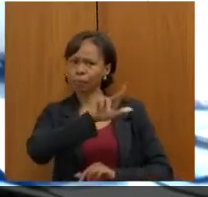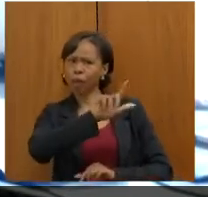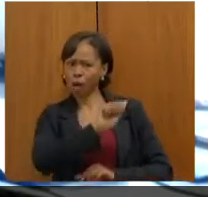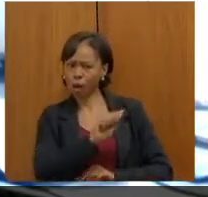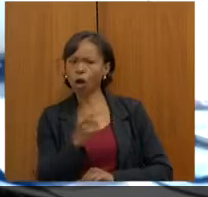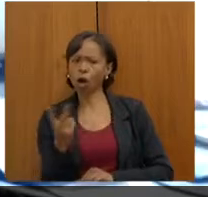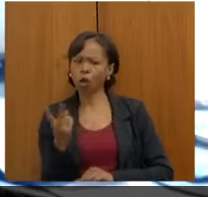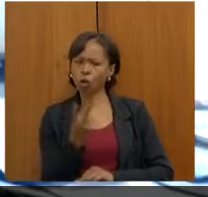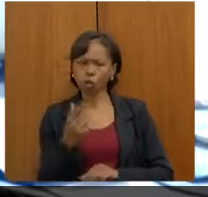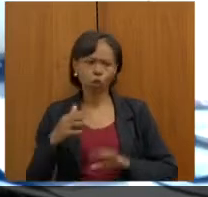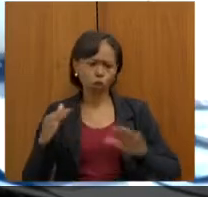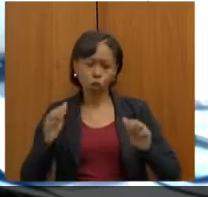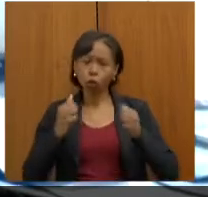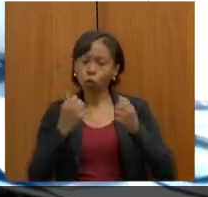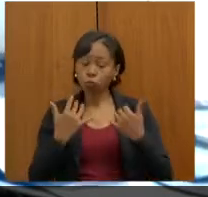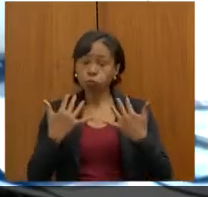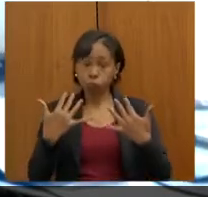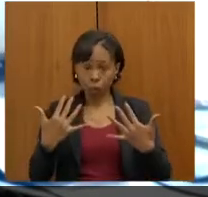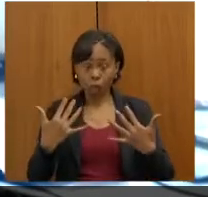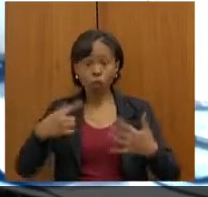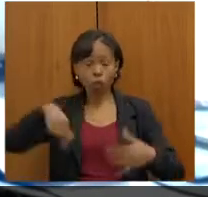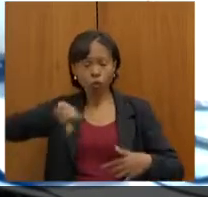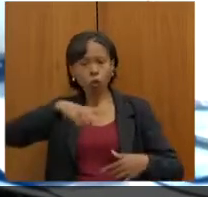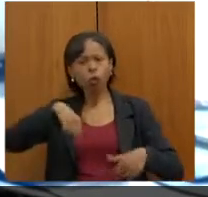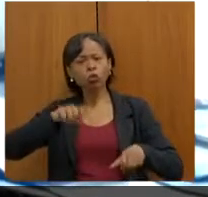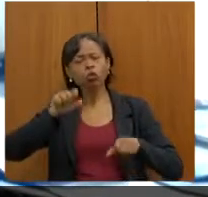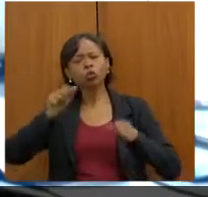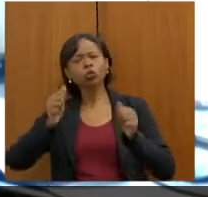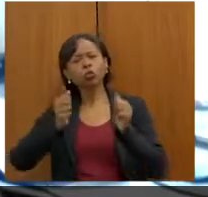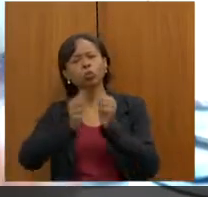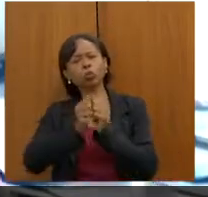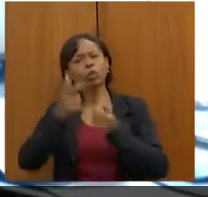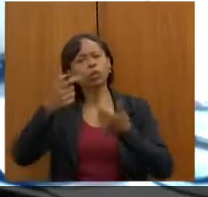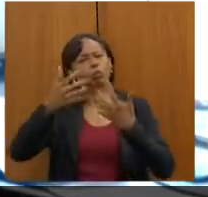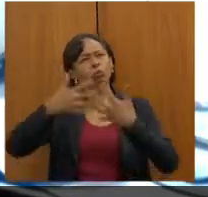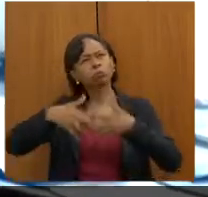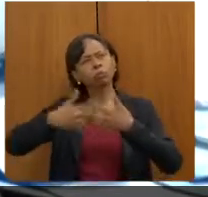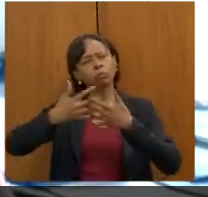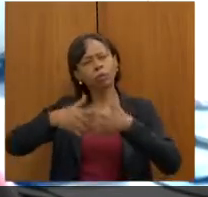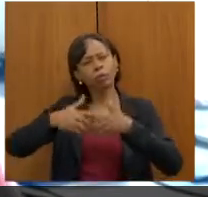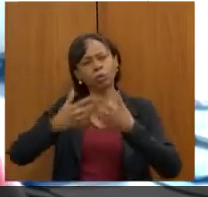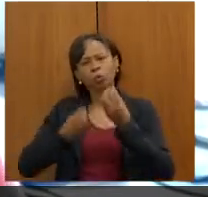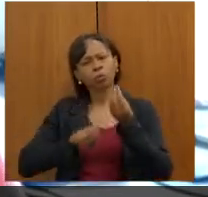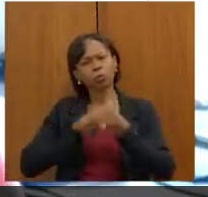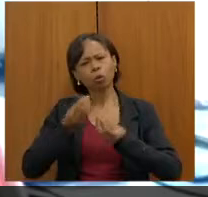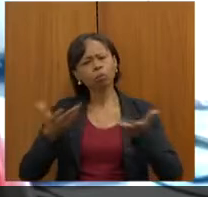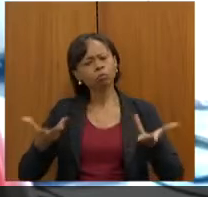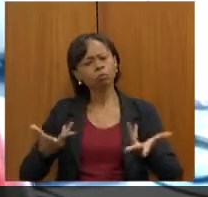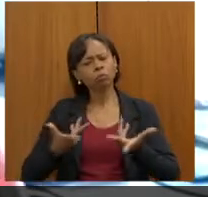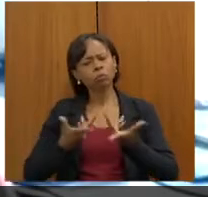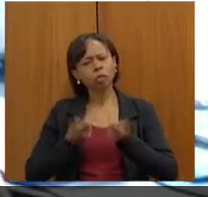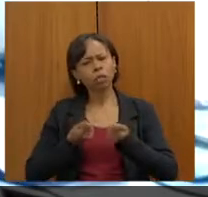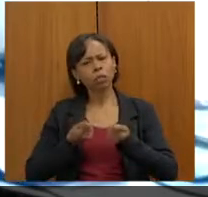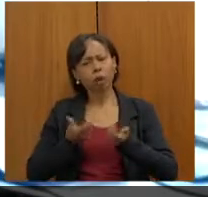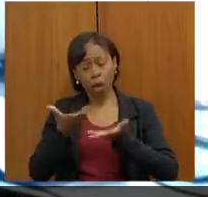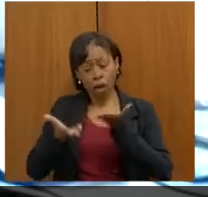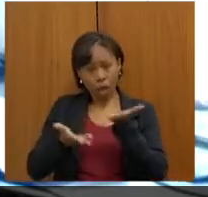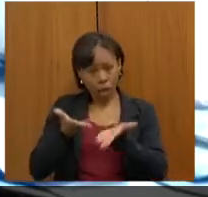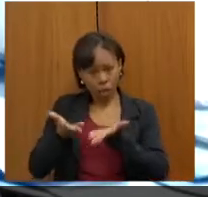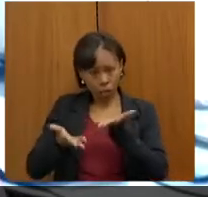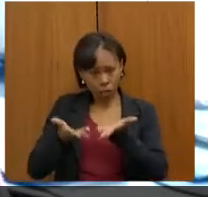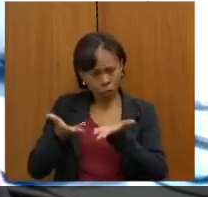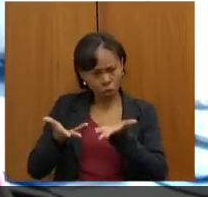a gente poder template junta a qualidade desse tipo de atendimento